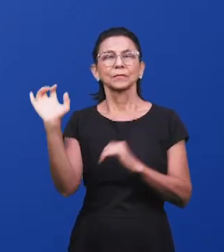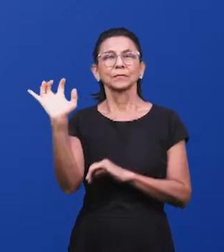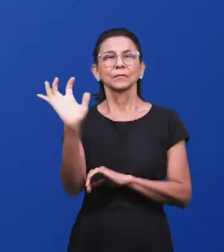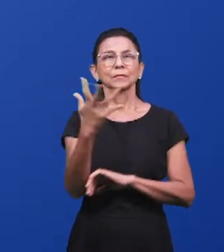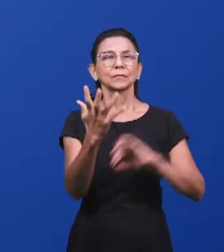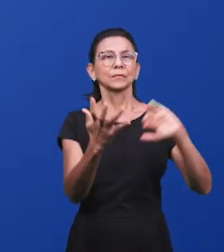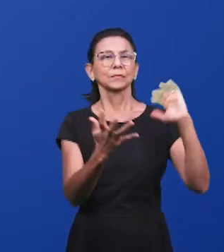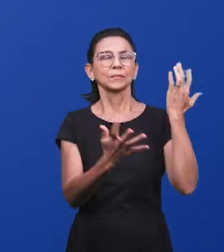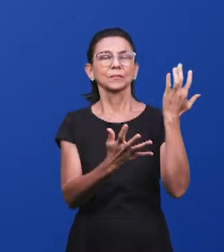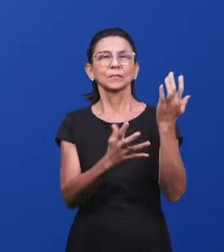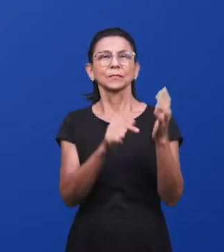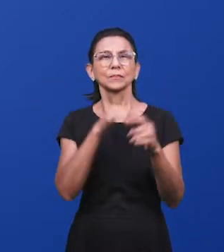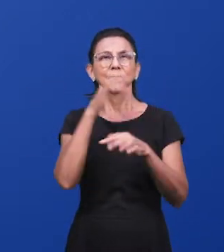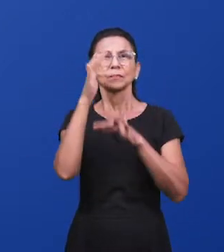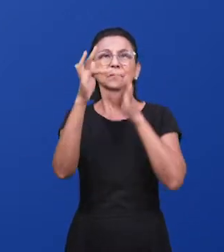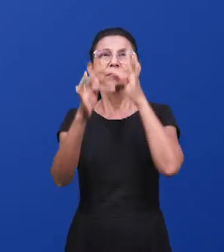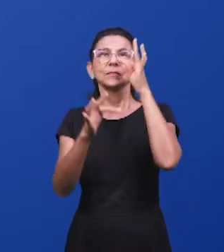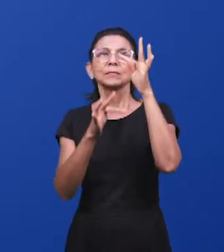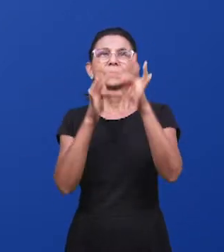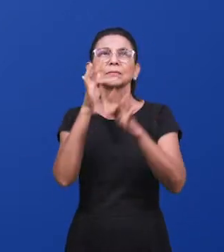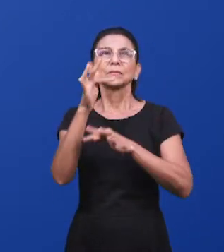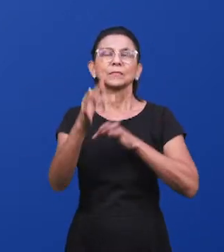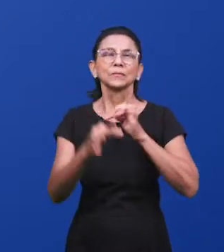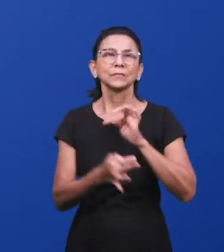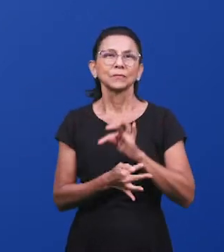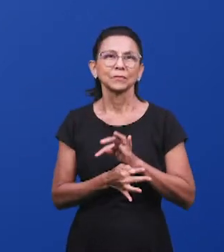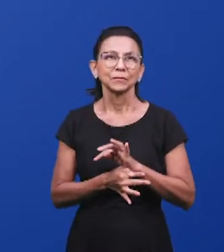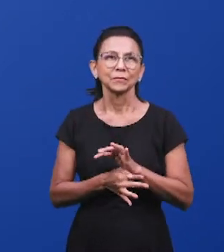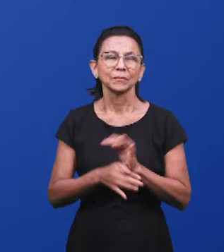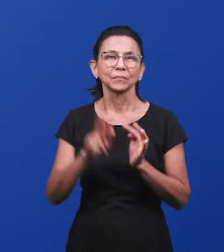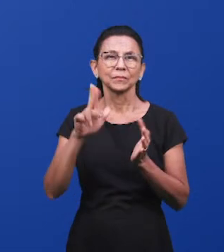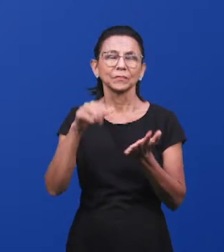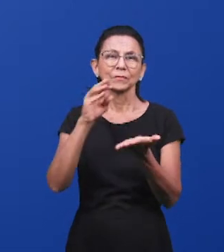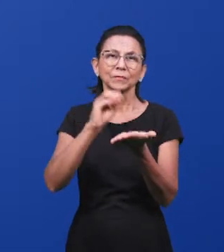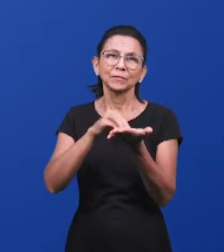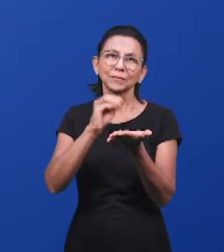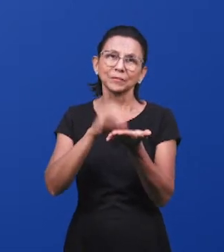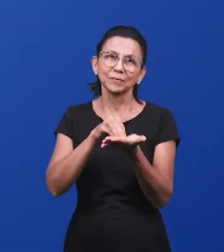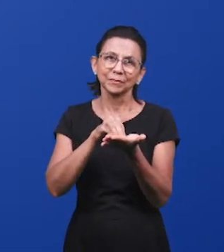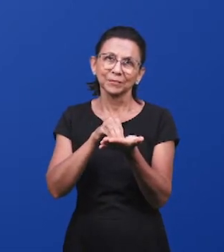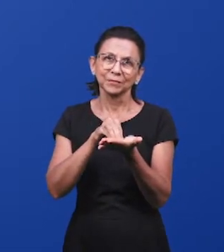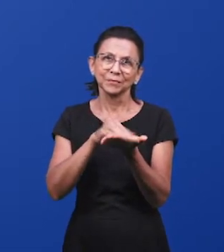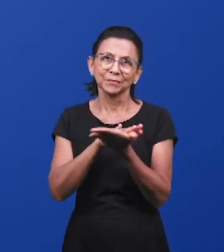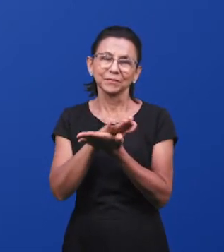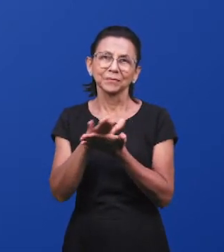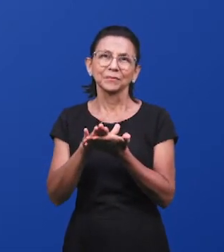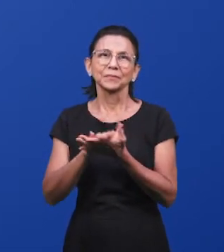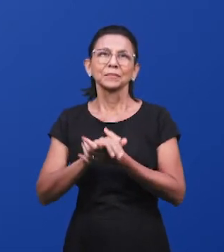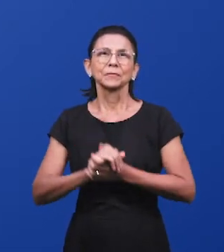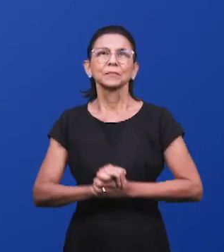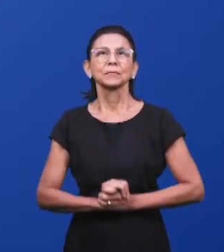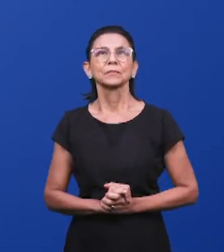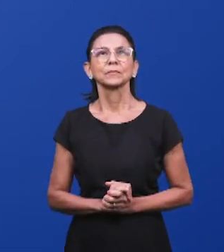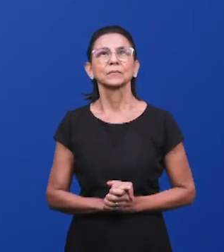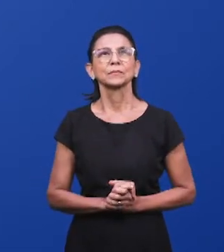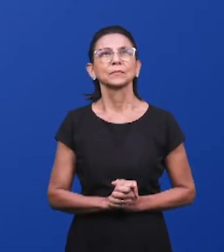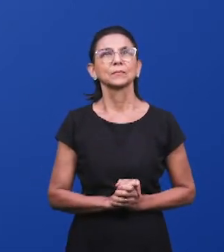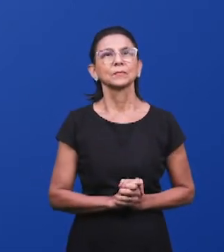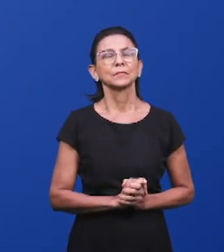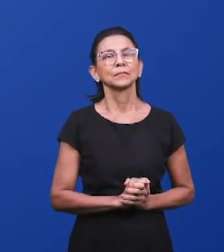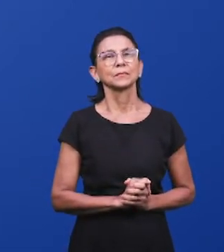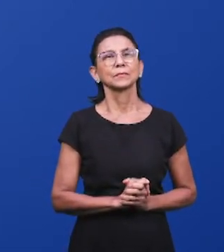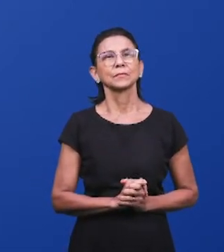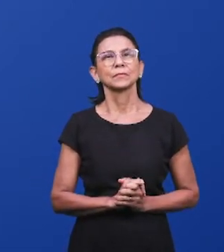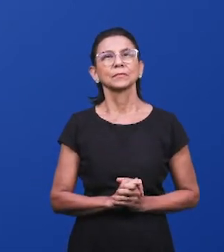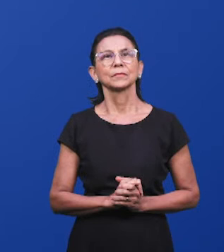um manancial, cujas águas nunca faltam. Amém? A todos a paz do Senhor Jesus. Adesso faremo il paragone fra questi due